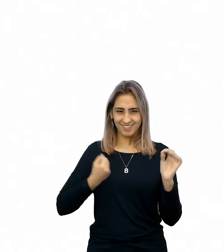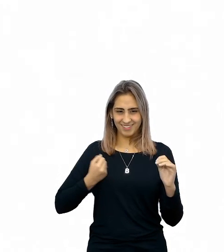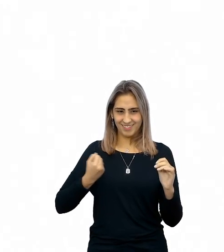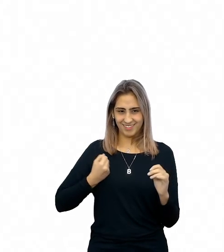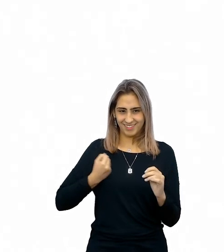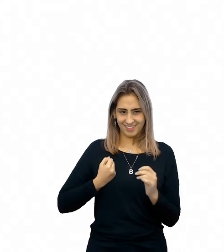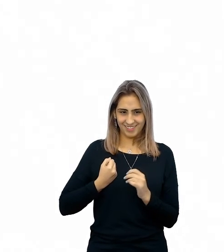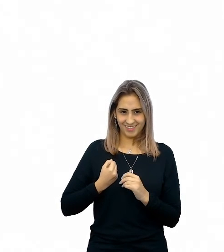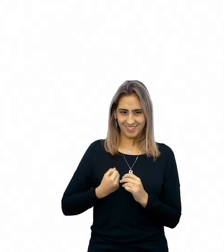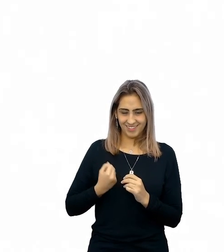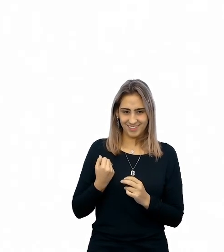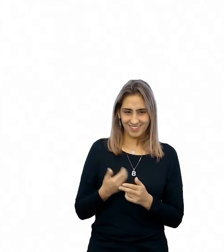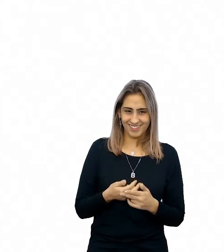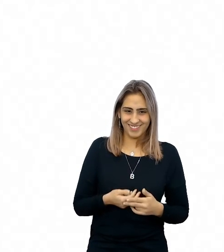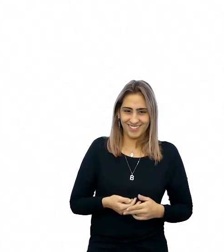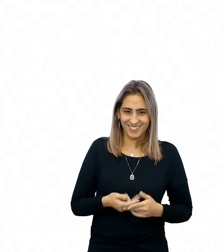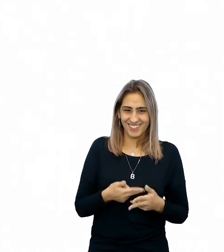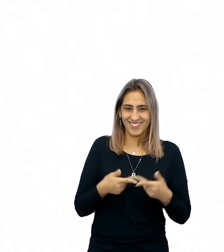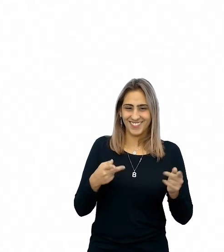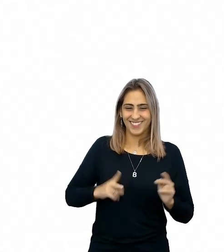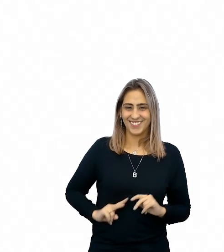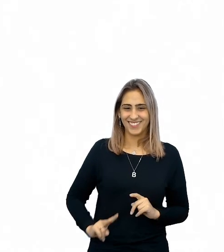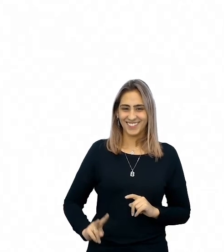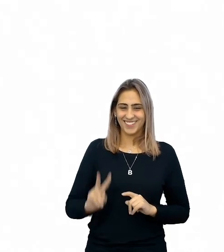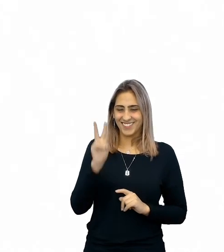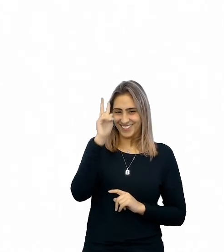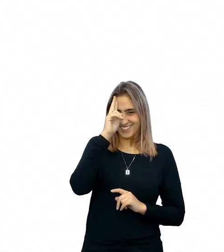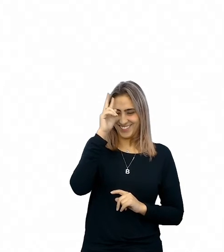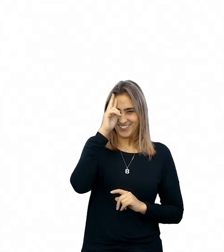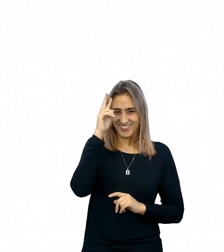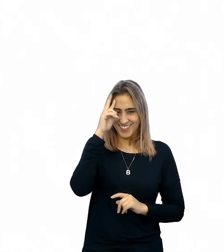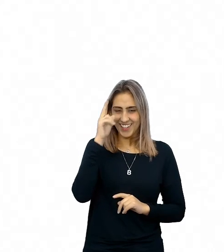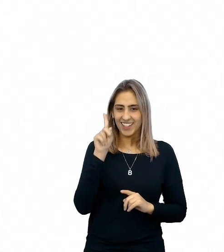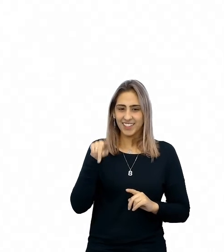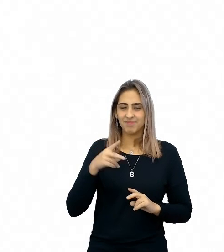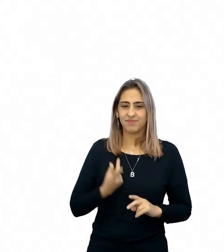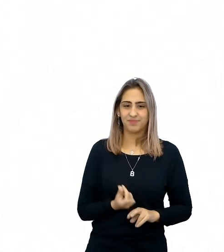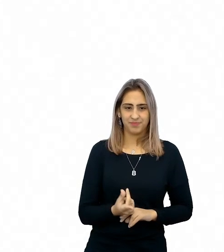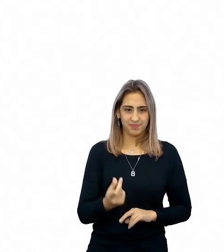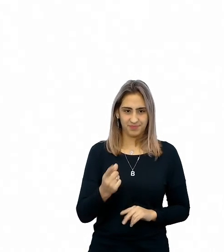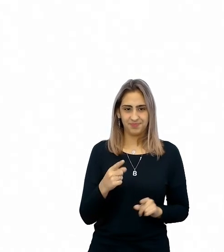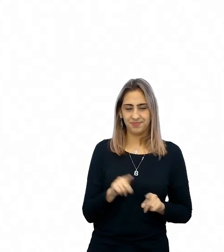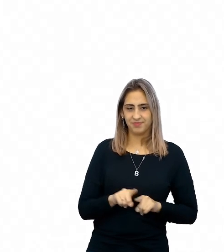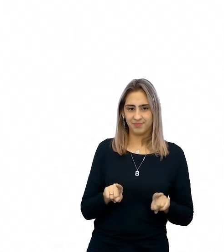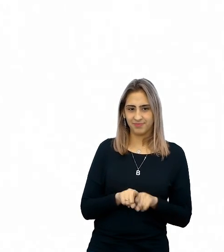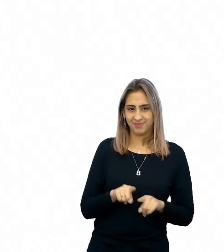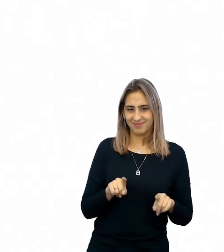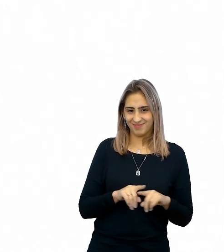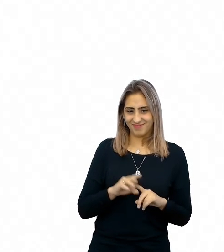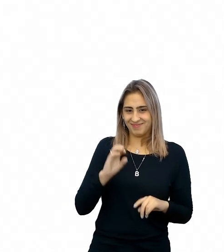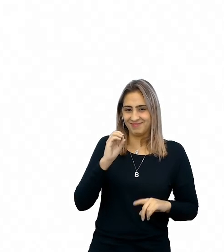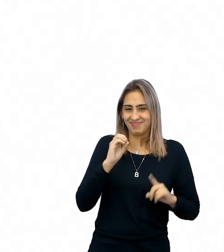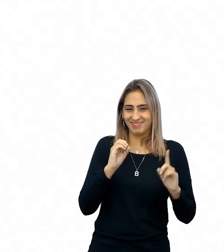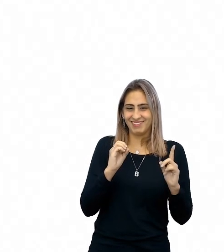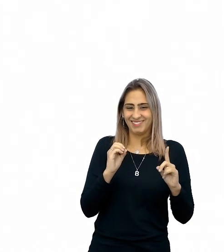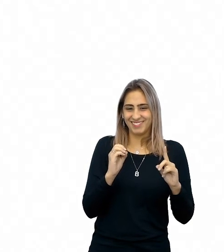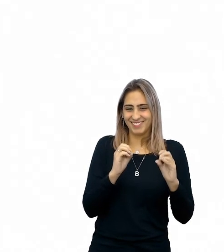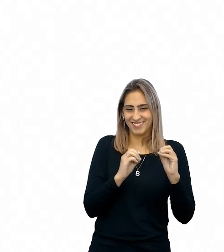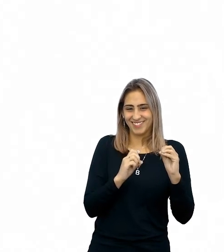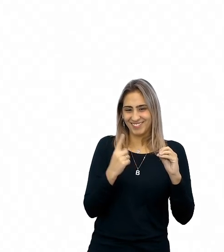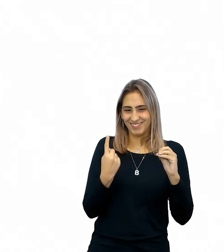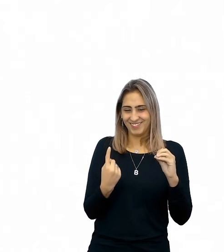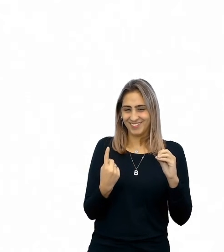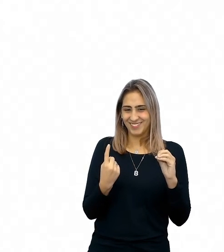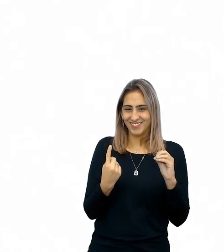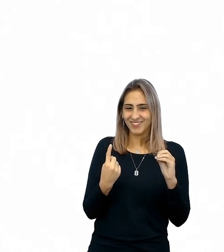deve ser sempre lembrada que ela é infinita, E aí, então, do 0 ao 1, eu tenho esse primeiro